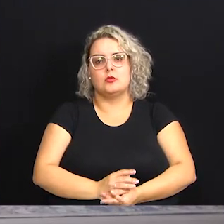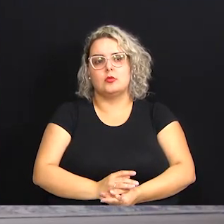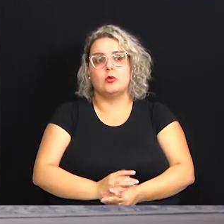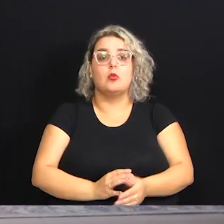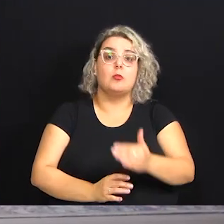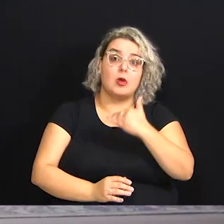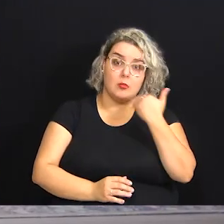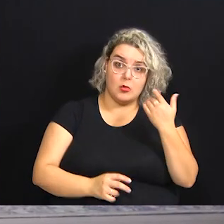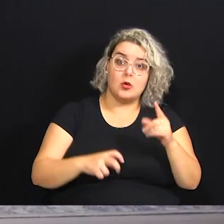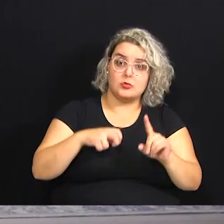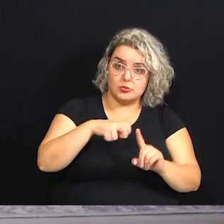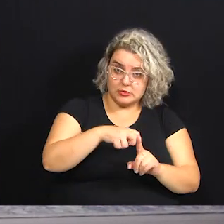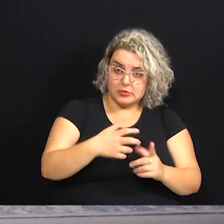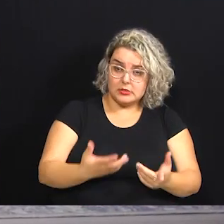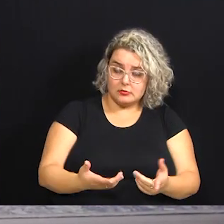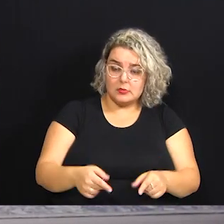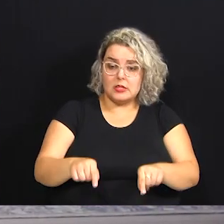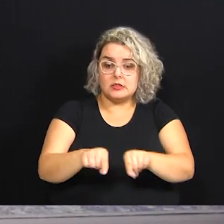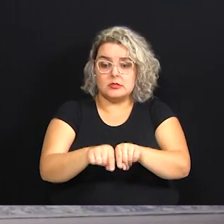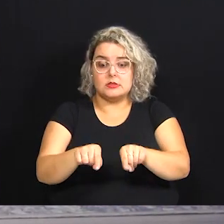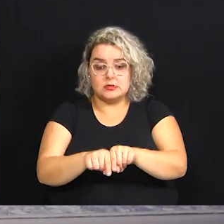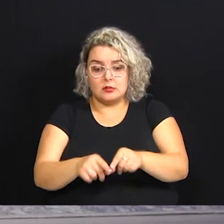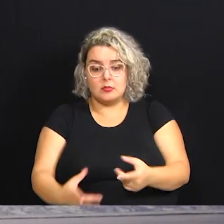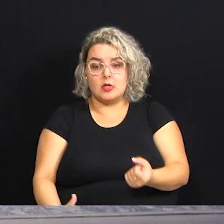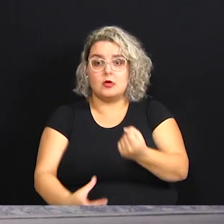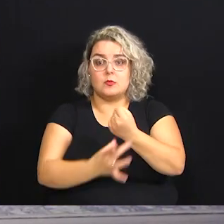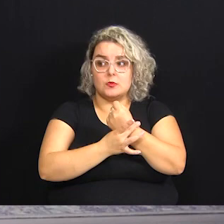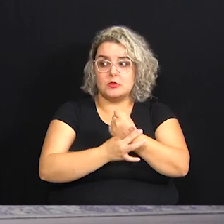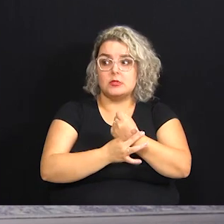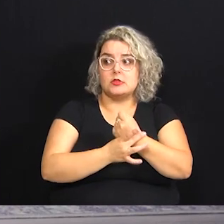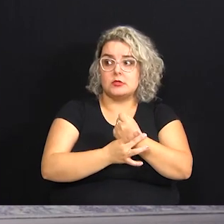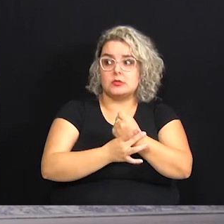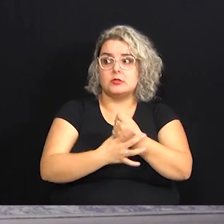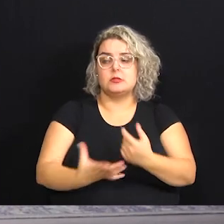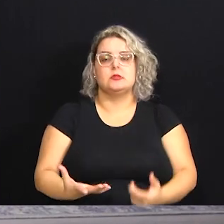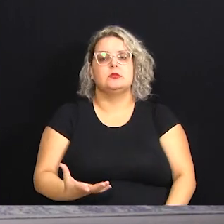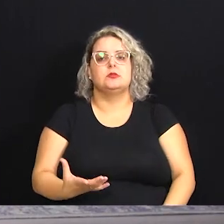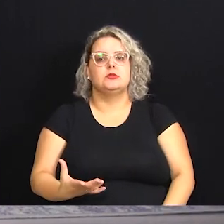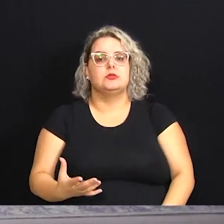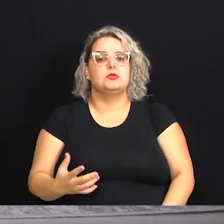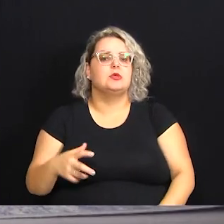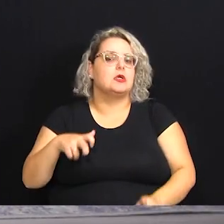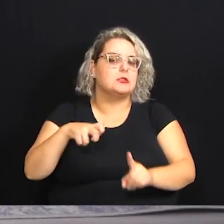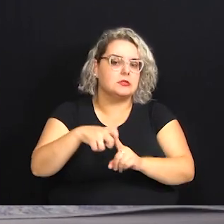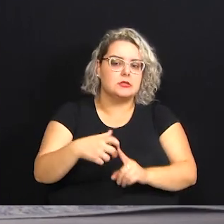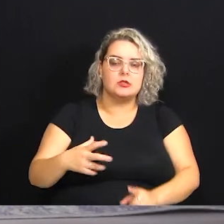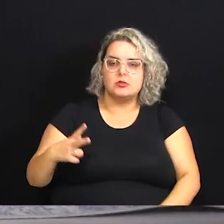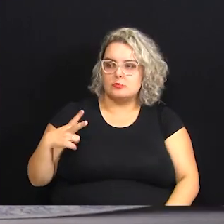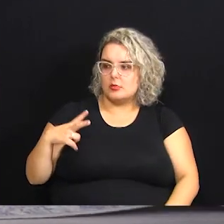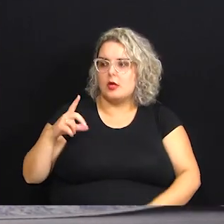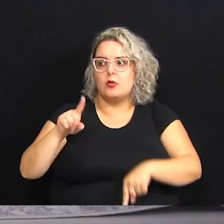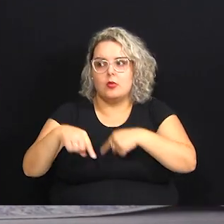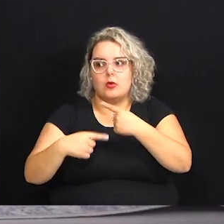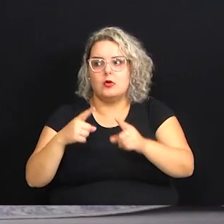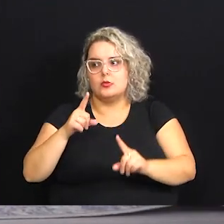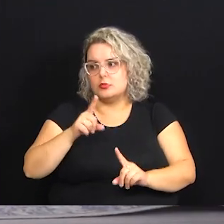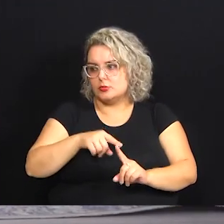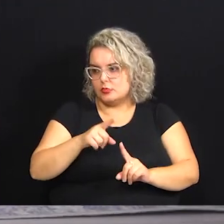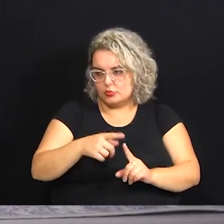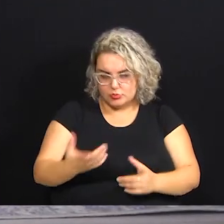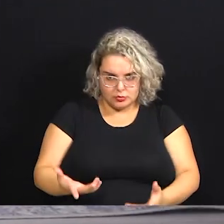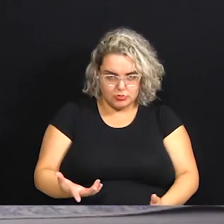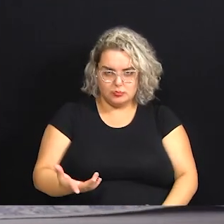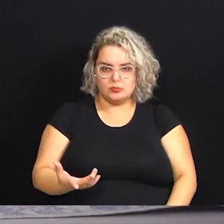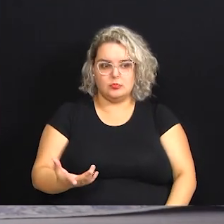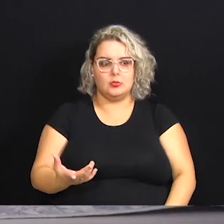uma morte acidental, mas existem também os seguros de acidentes pessoais. Aí é um outro tipo de seguro, não é o seguro